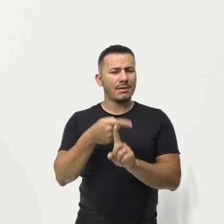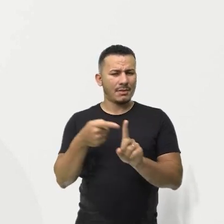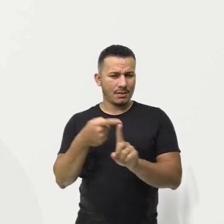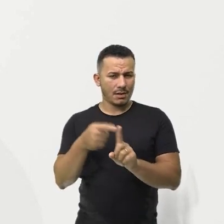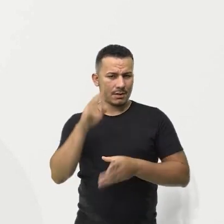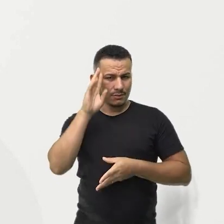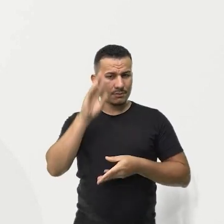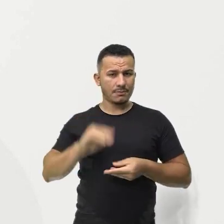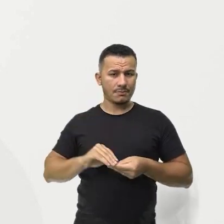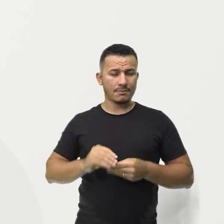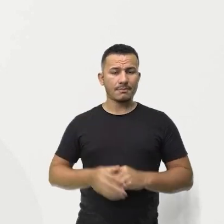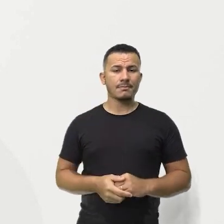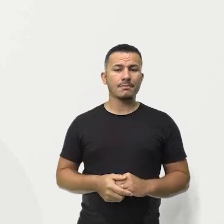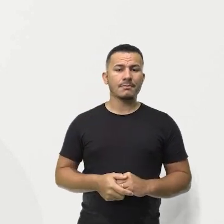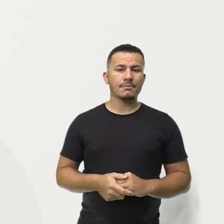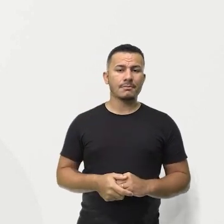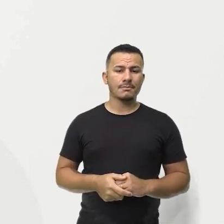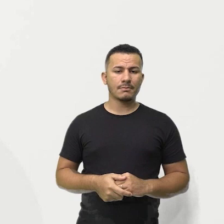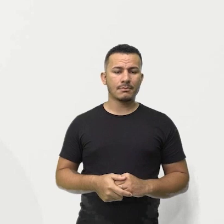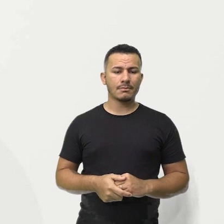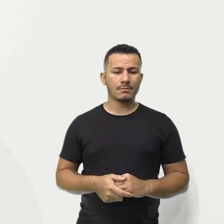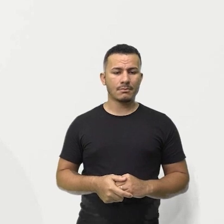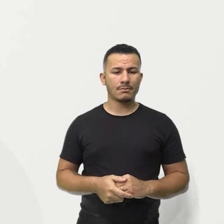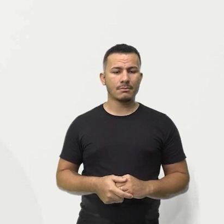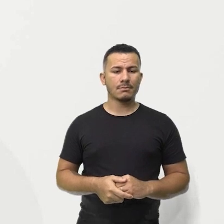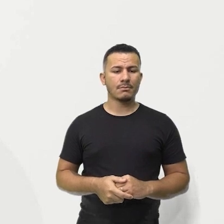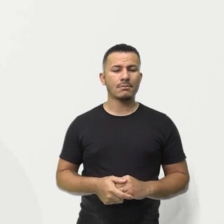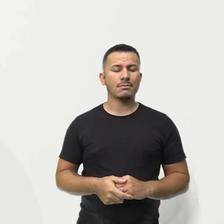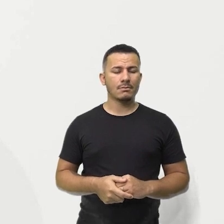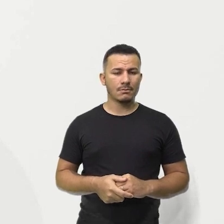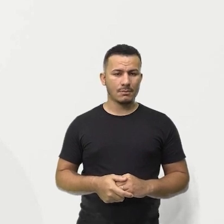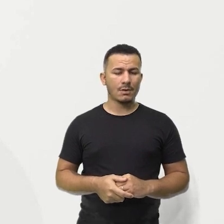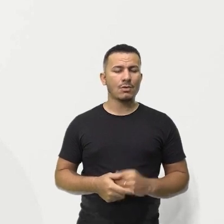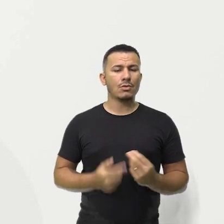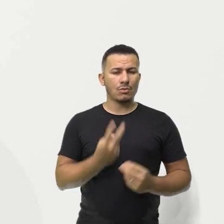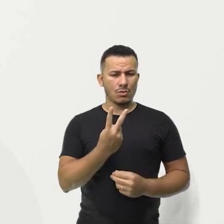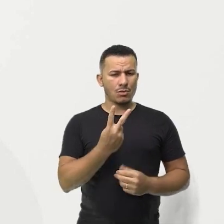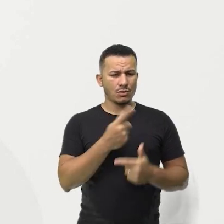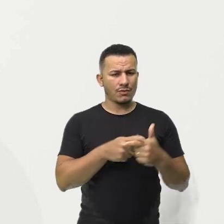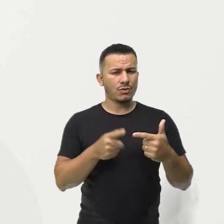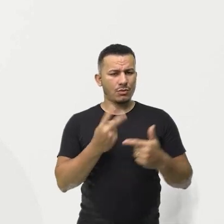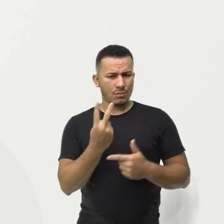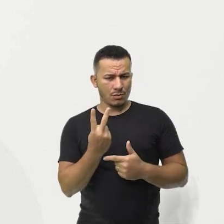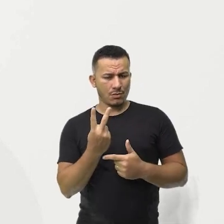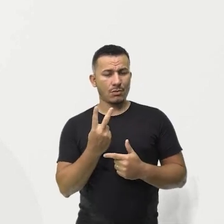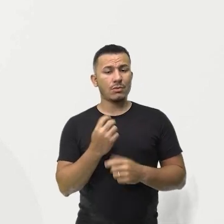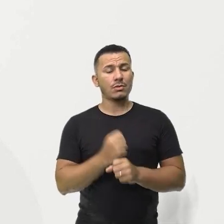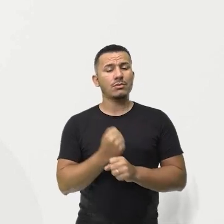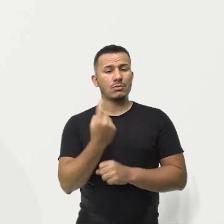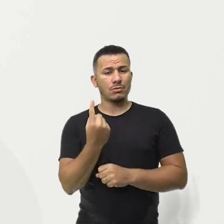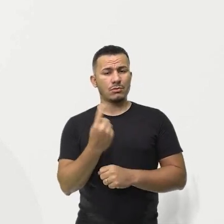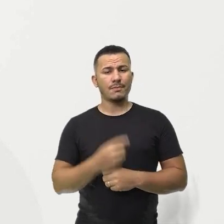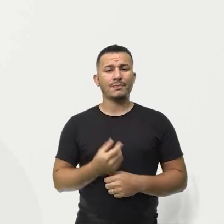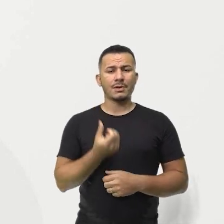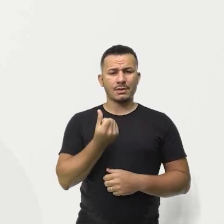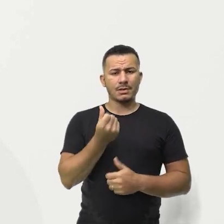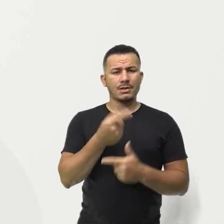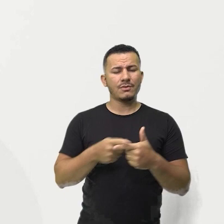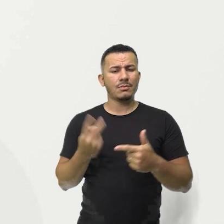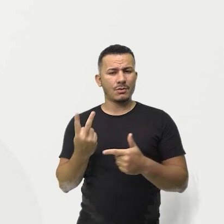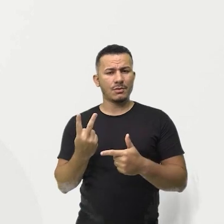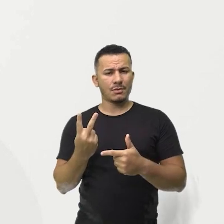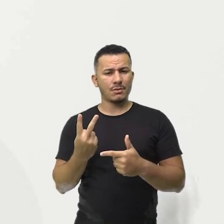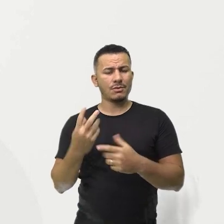ser 1. Ponto B, acompanha comigo. Nós chamamos de B'. Vamos dividir por 2, porque a ideia é